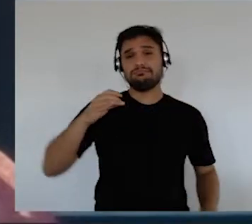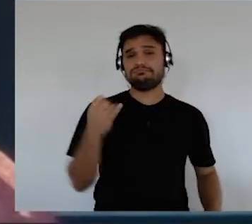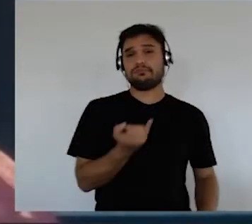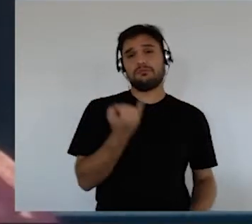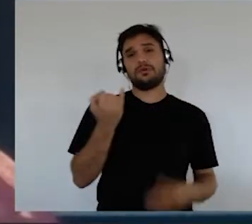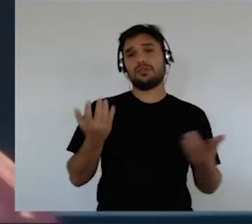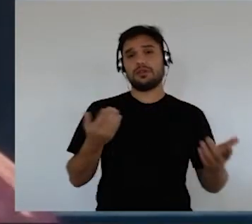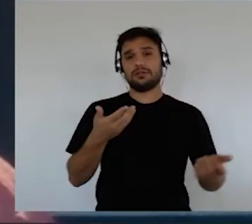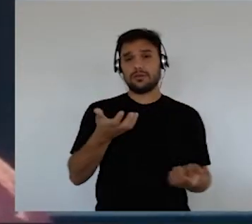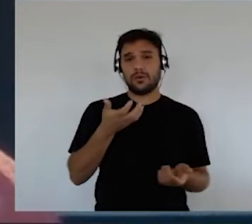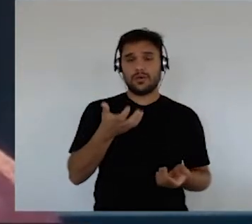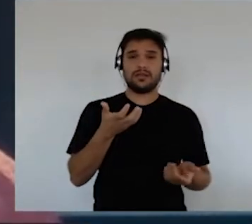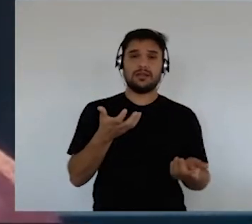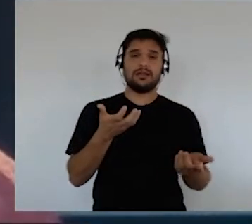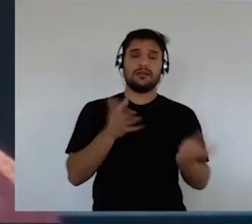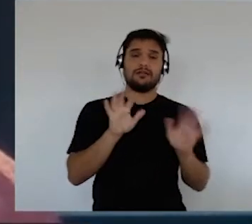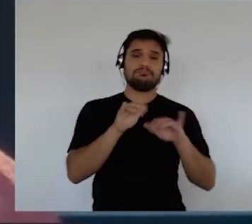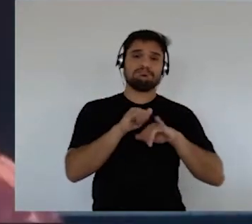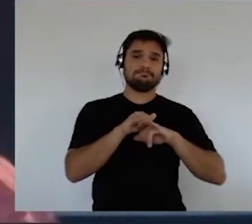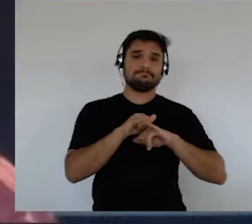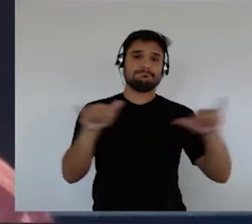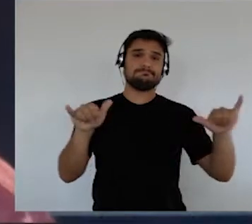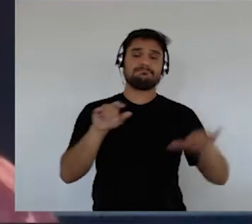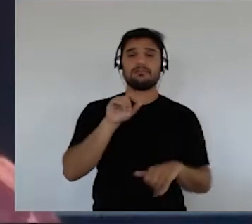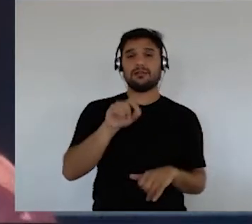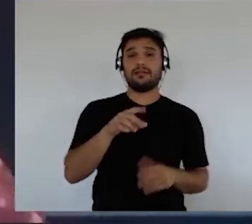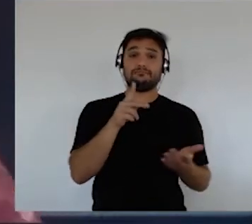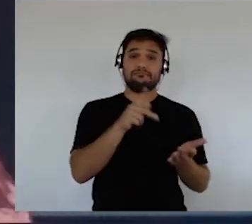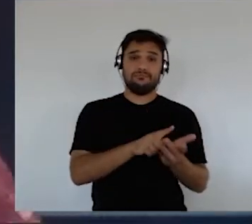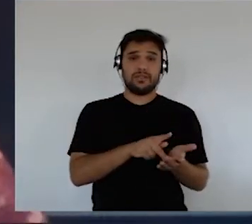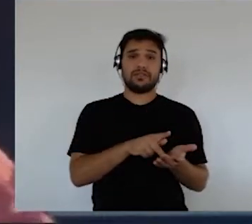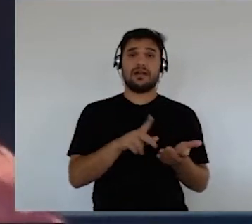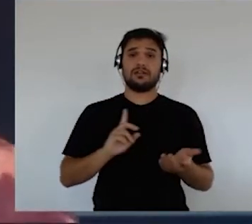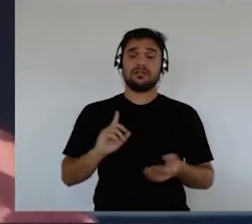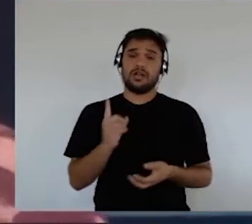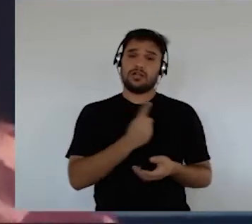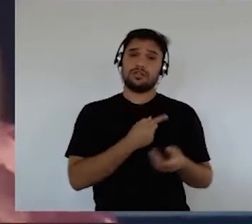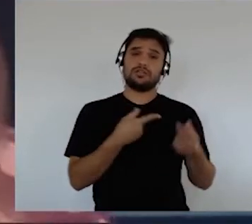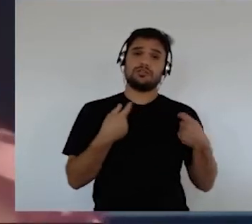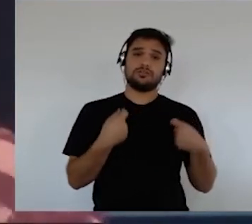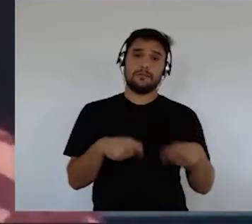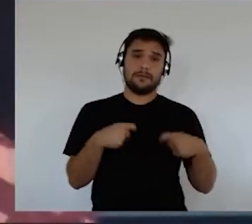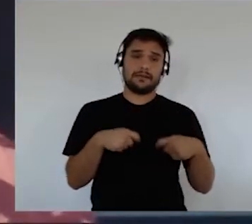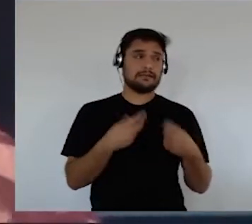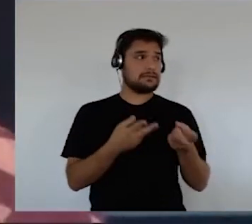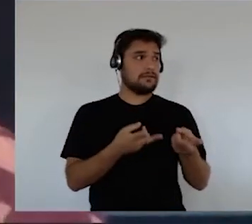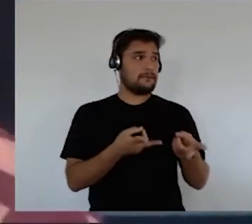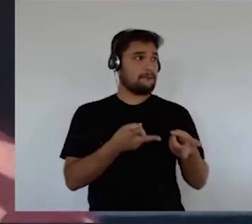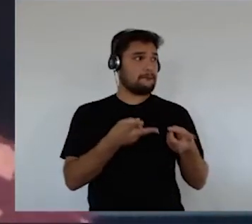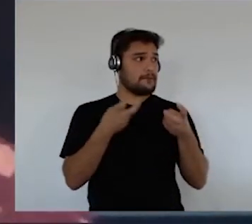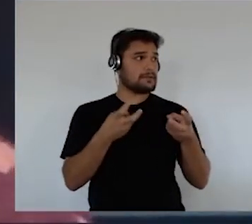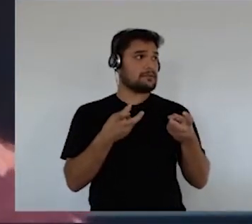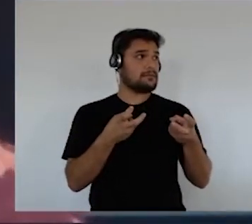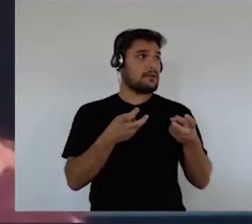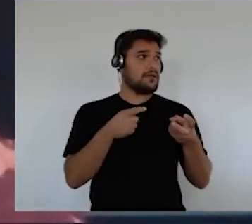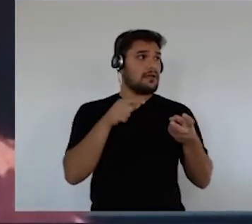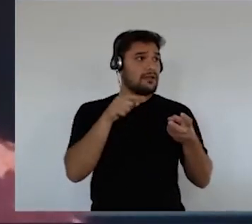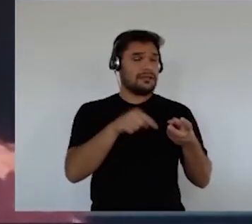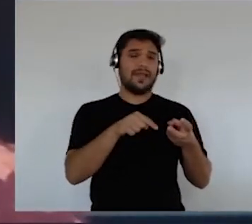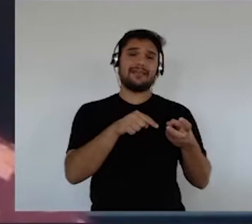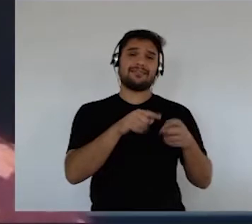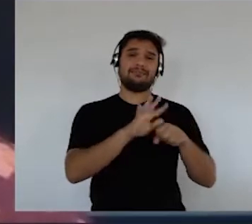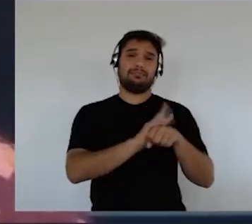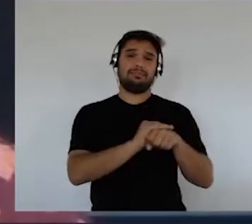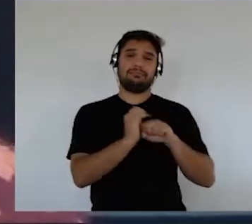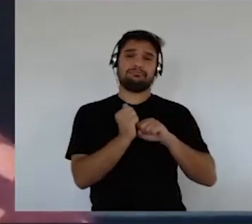e eu queria começar dizendo que, na verdade, a gente precisa perceber que essa pandemia ela